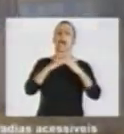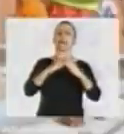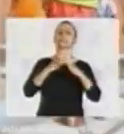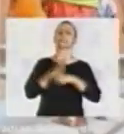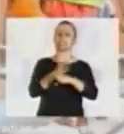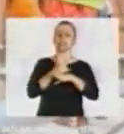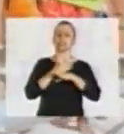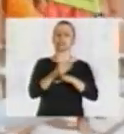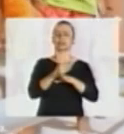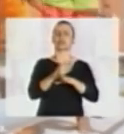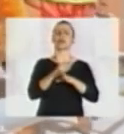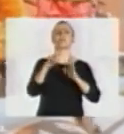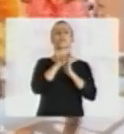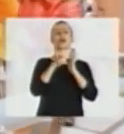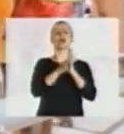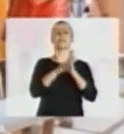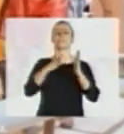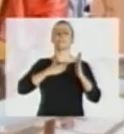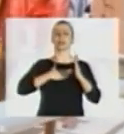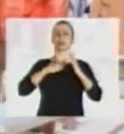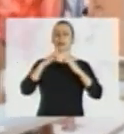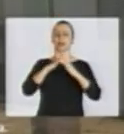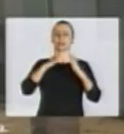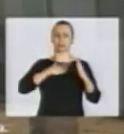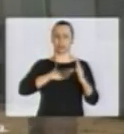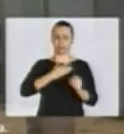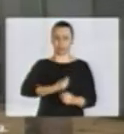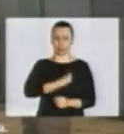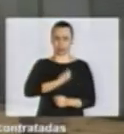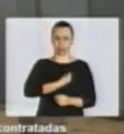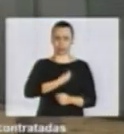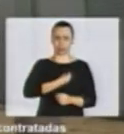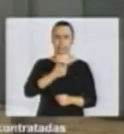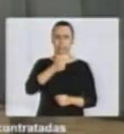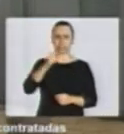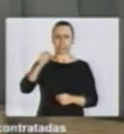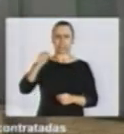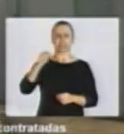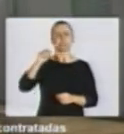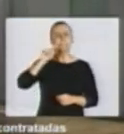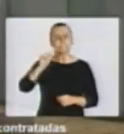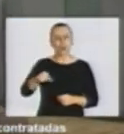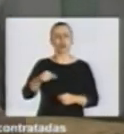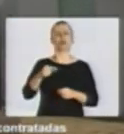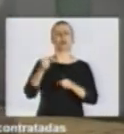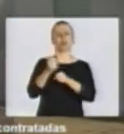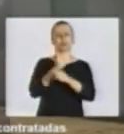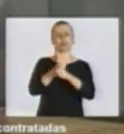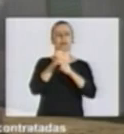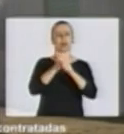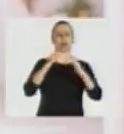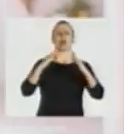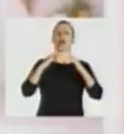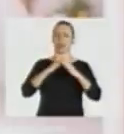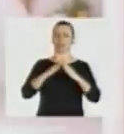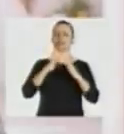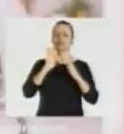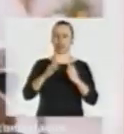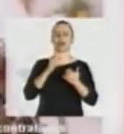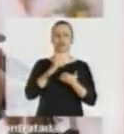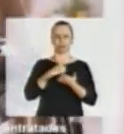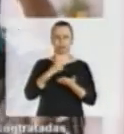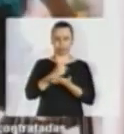de moradias acessíveis pelo programa Minha Casa Minha Vida mais de 700.000 residências adaptáveis já